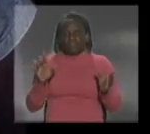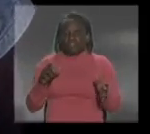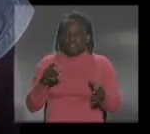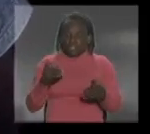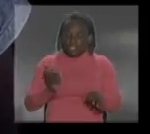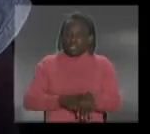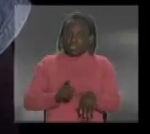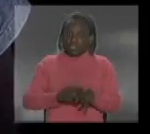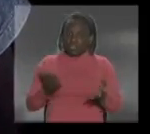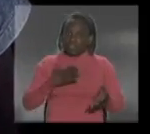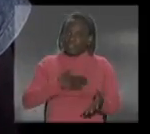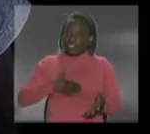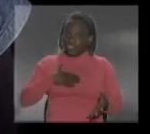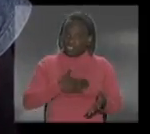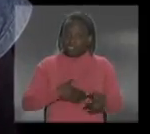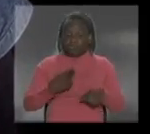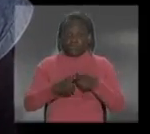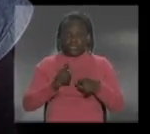onde você vê